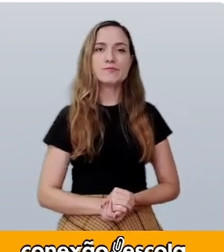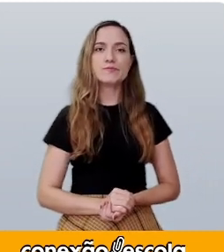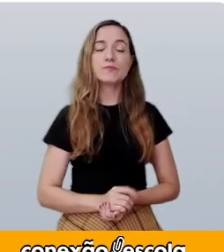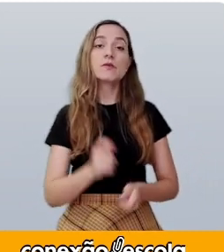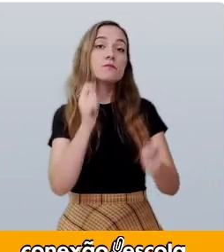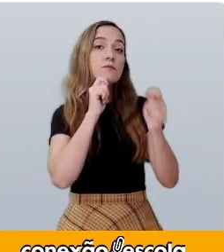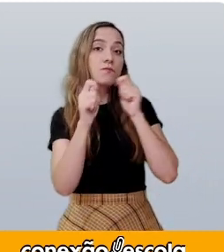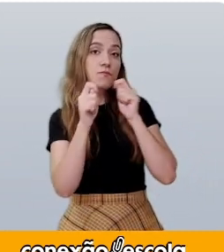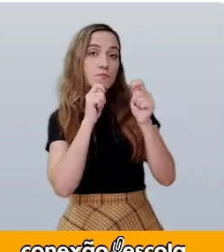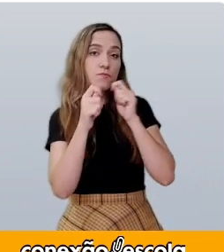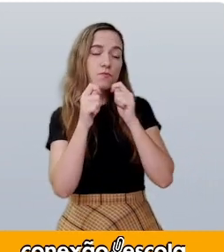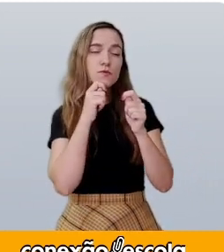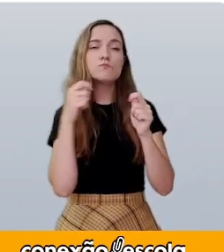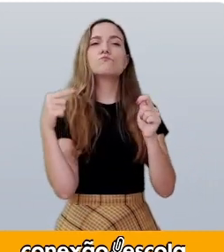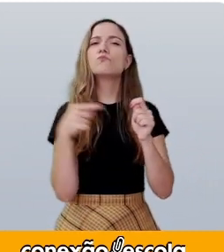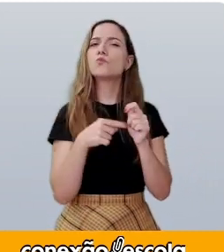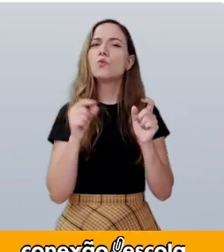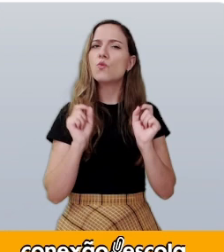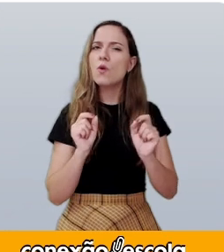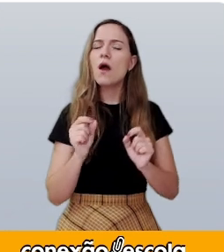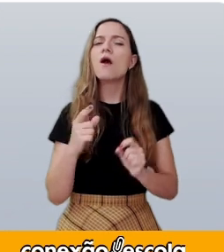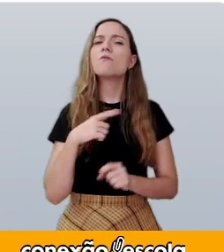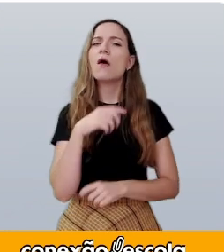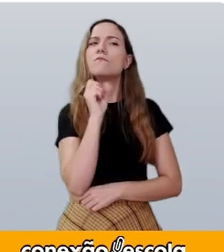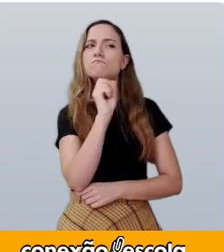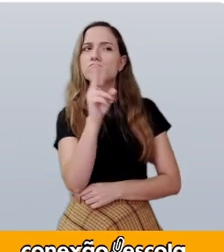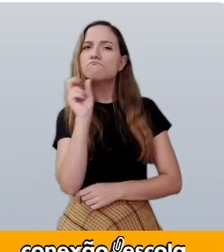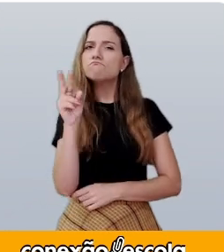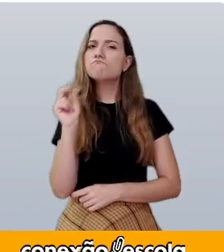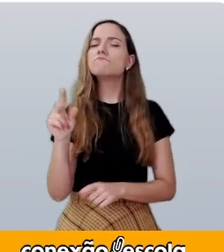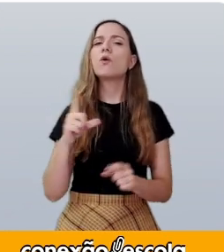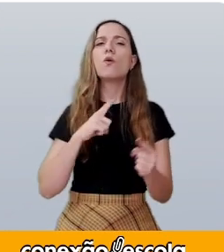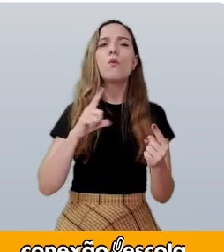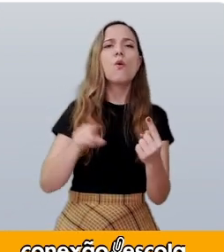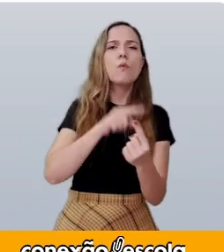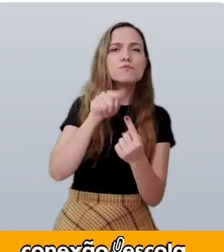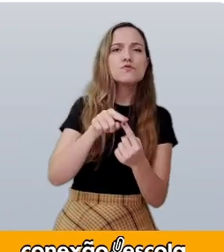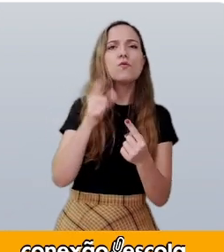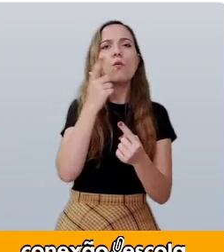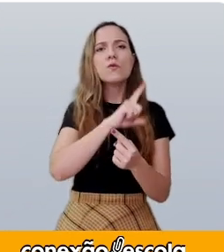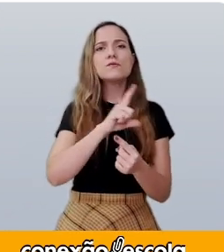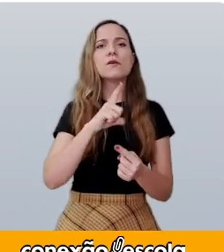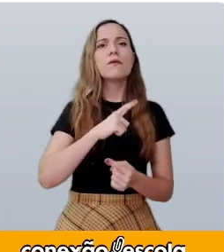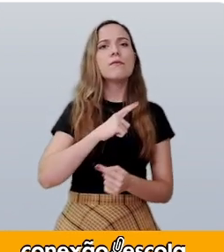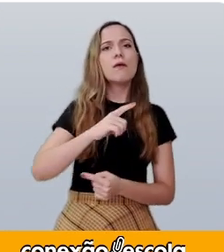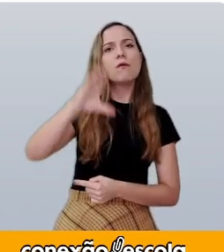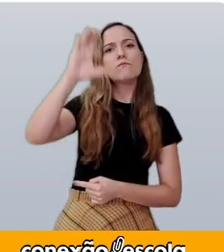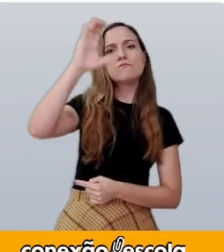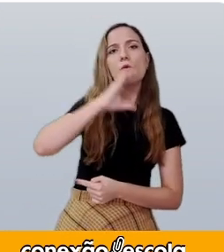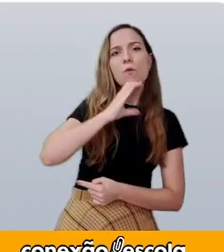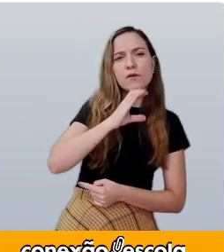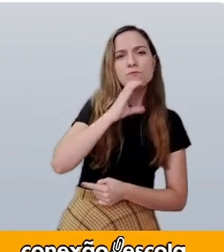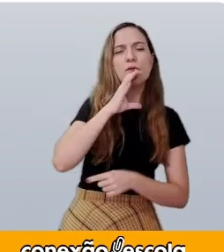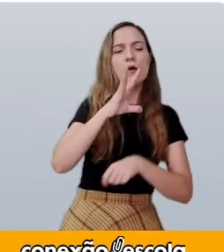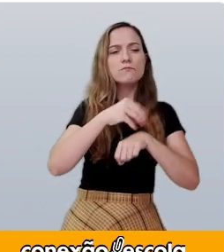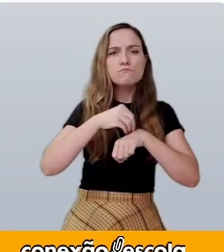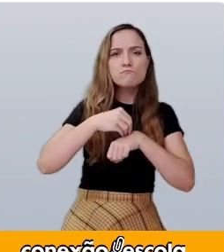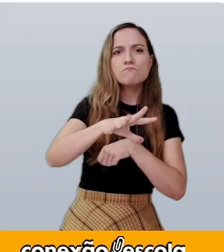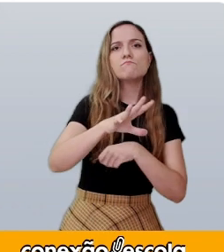As entrevistas são muito utilizadas com o intuito de passar um conhecimento para a